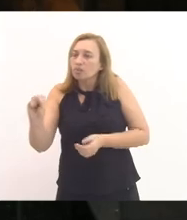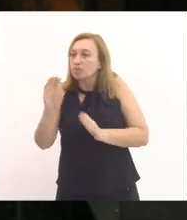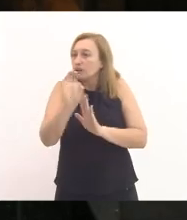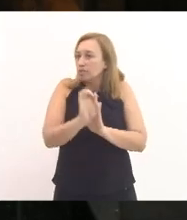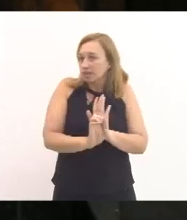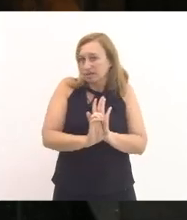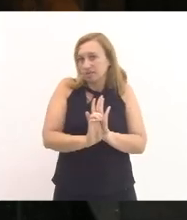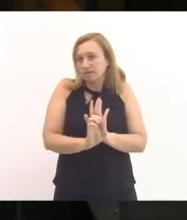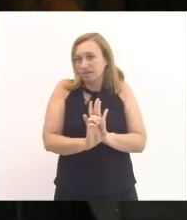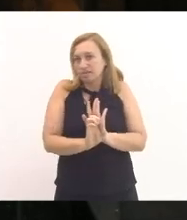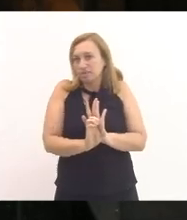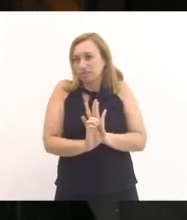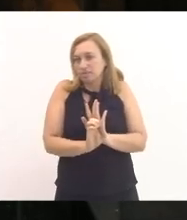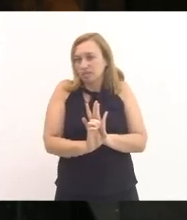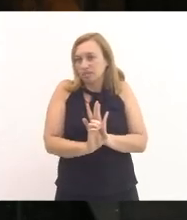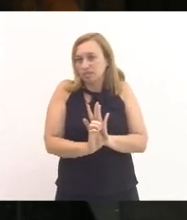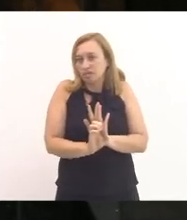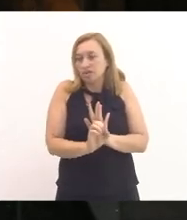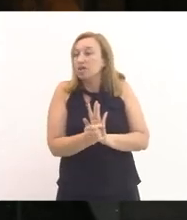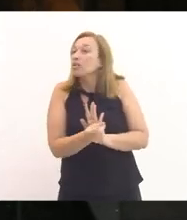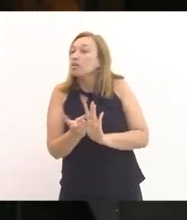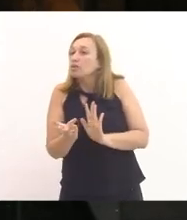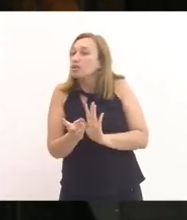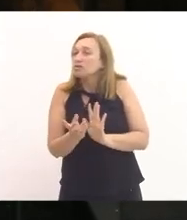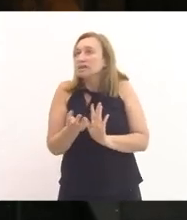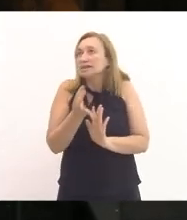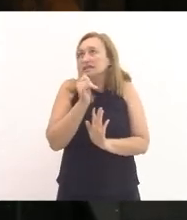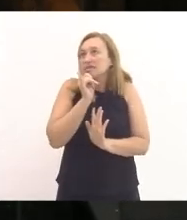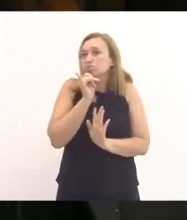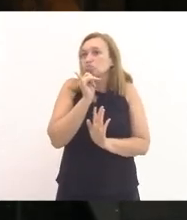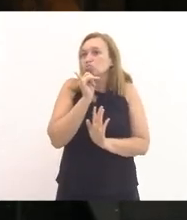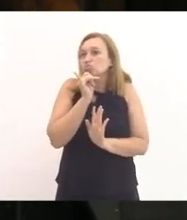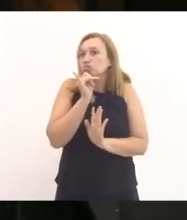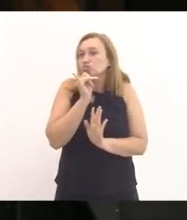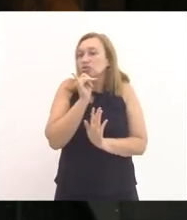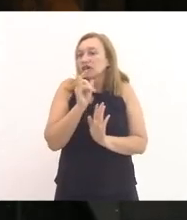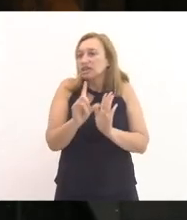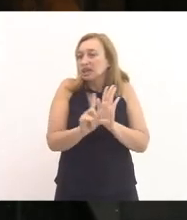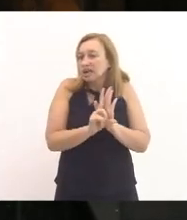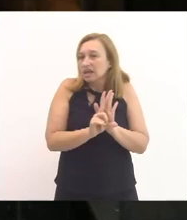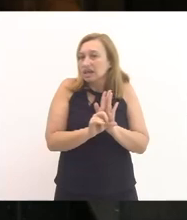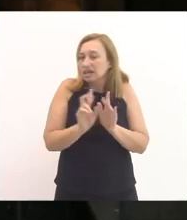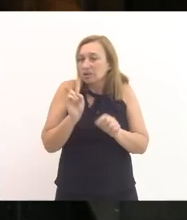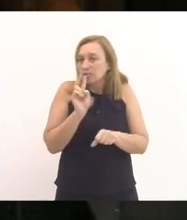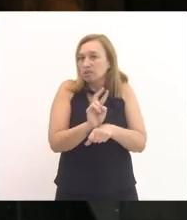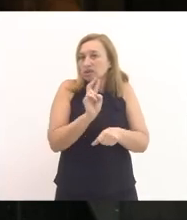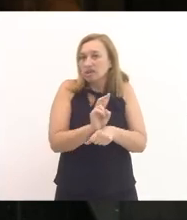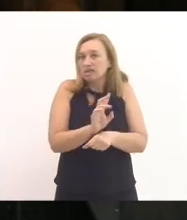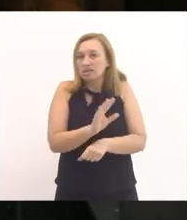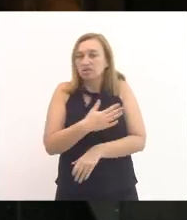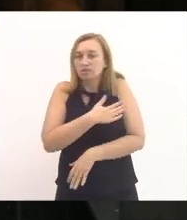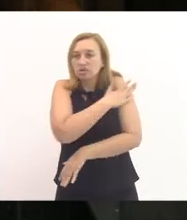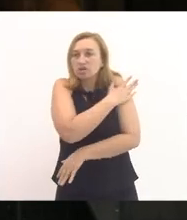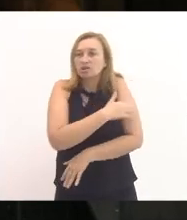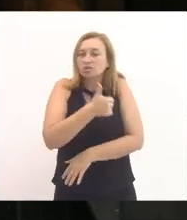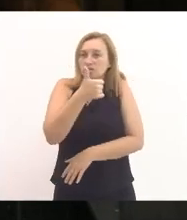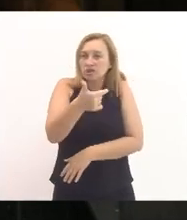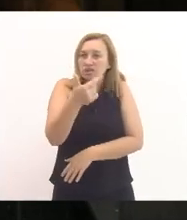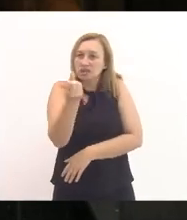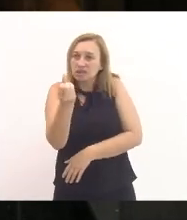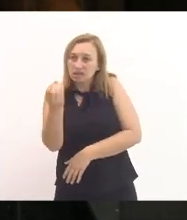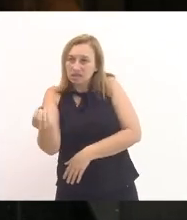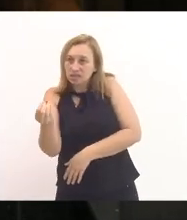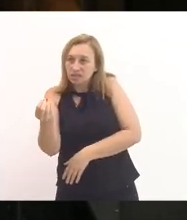emendas enquanto que por exemplo na lei de proteção social de militares foram 260